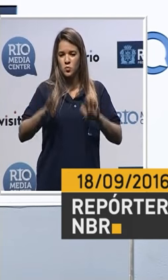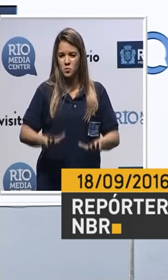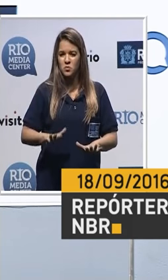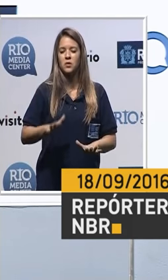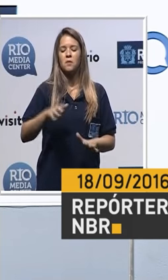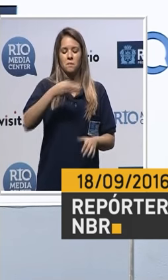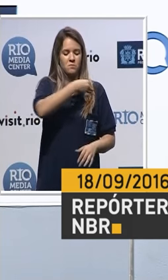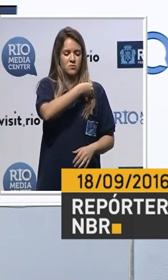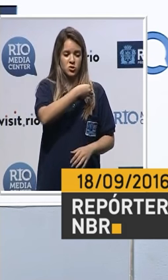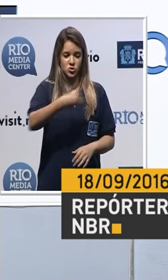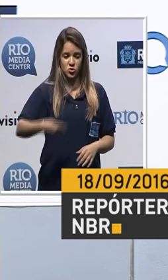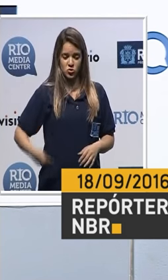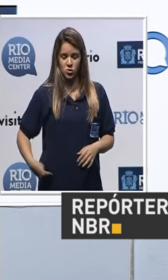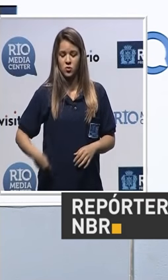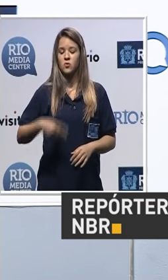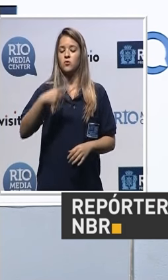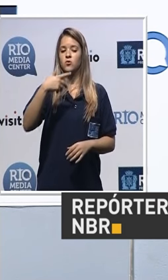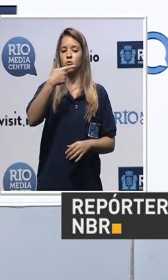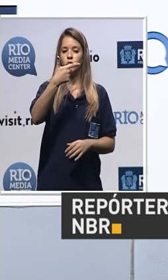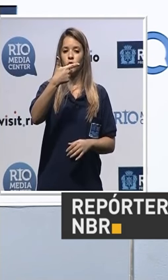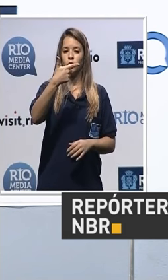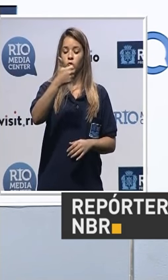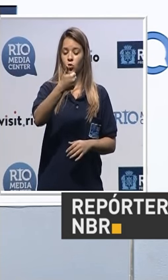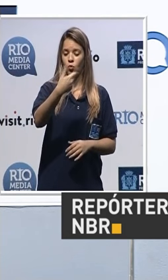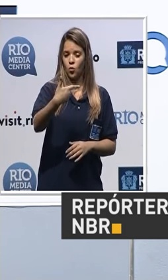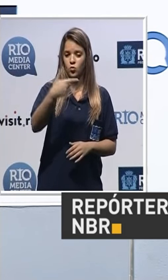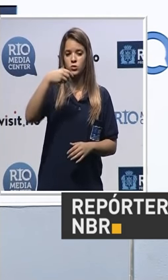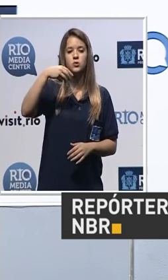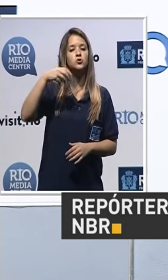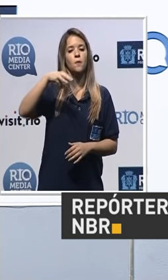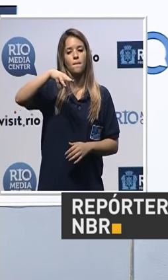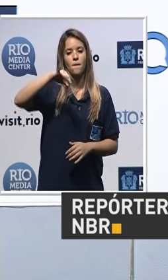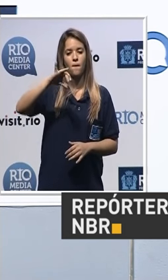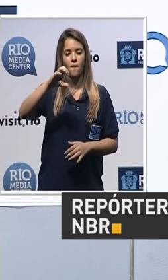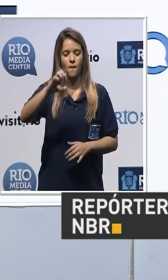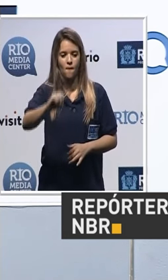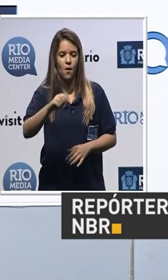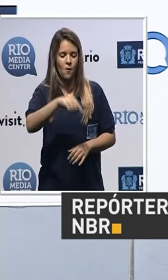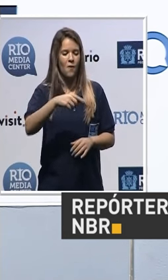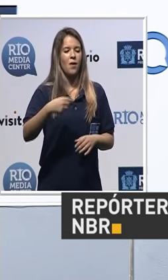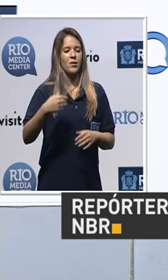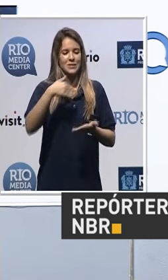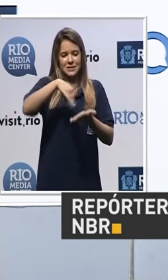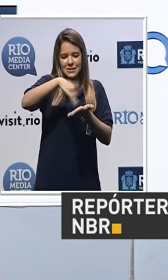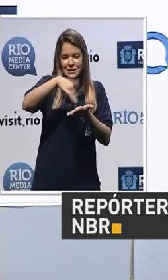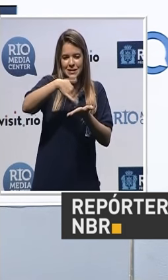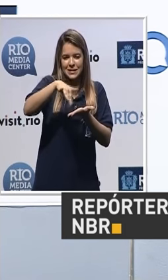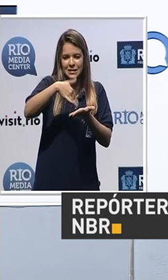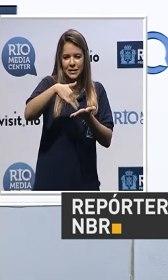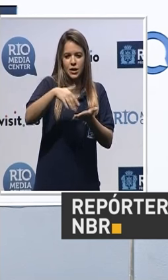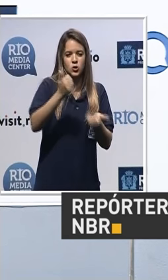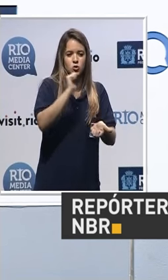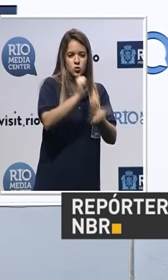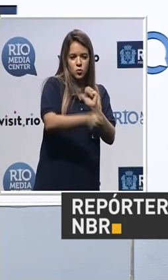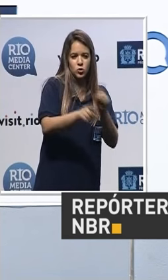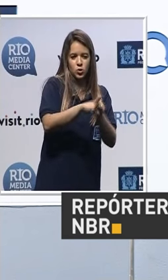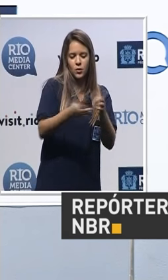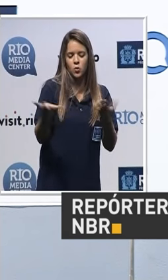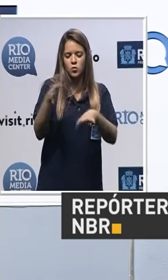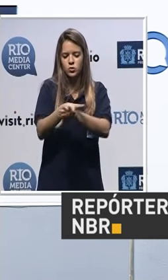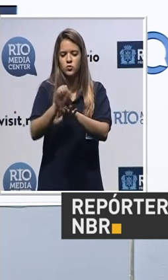maio, tendo a Secretaria Nacional de Esporte Educacional e Inclusão Social com cerca